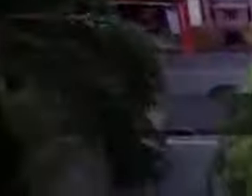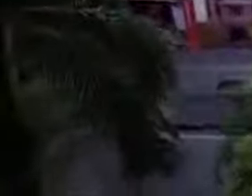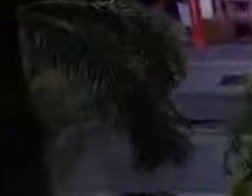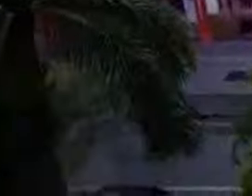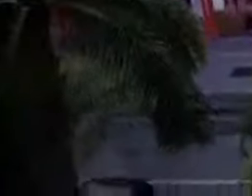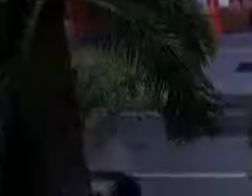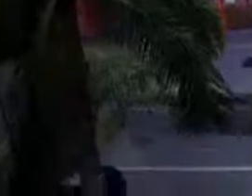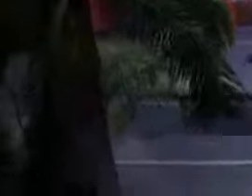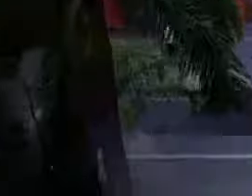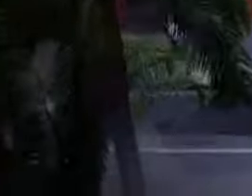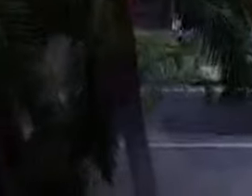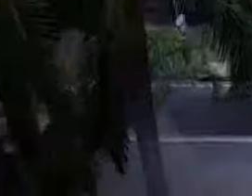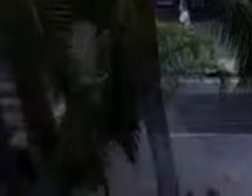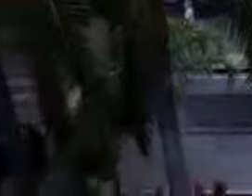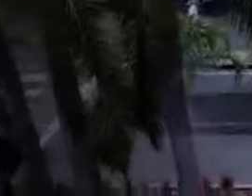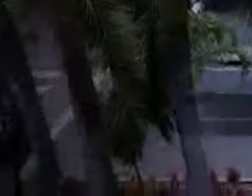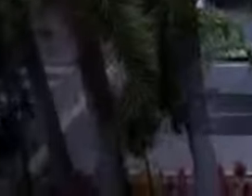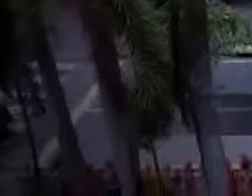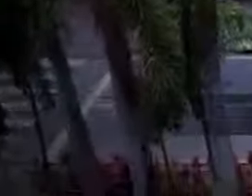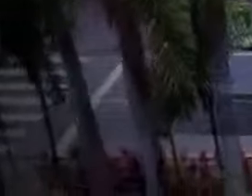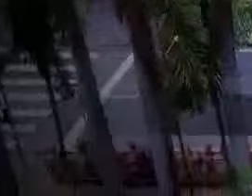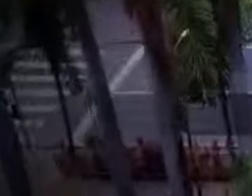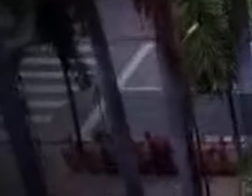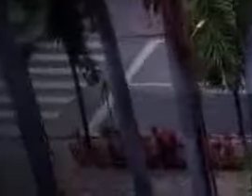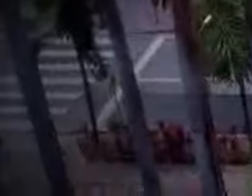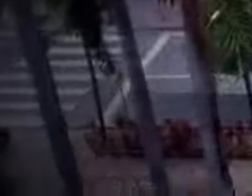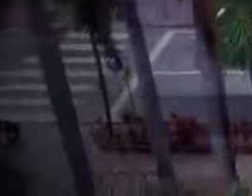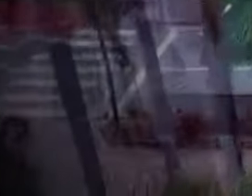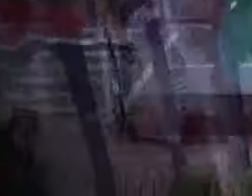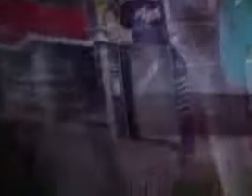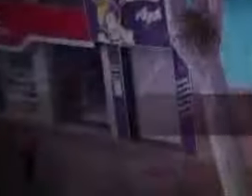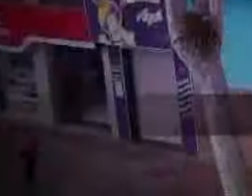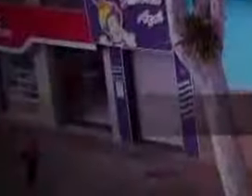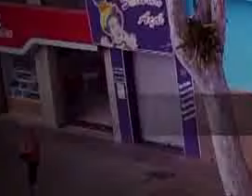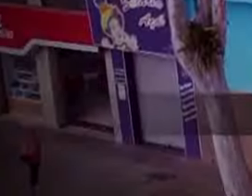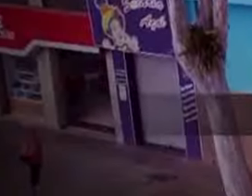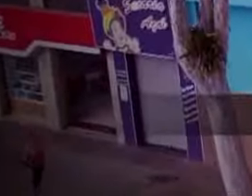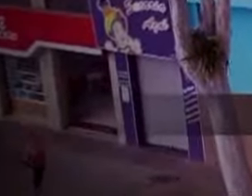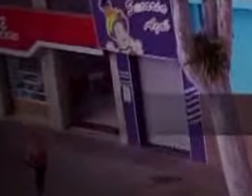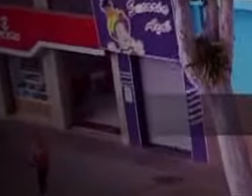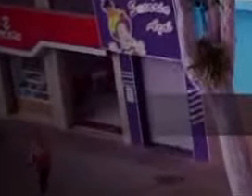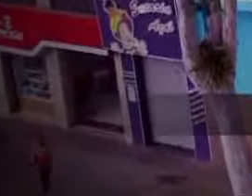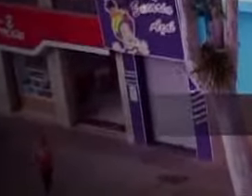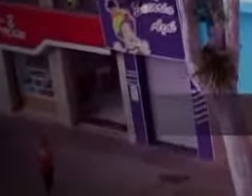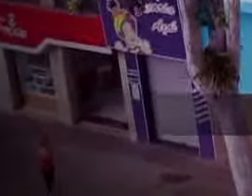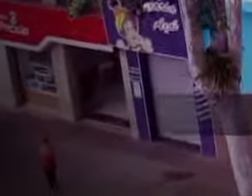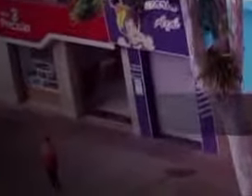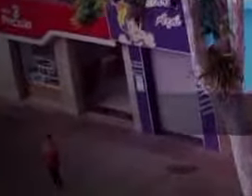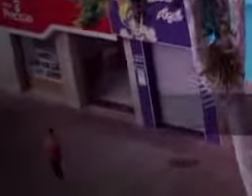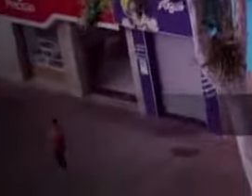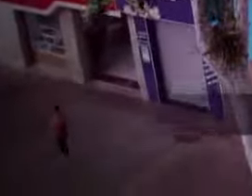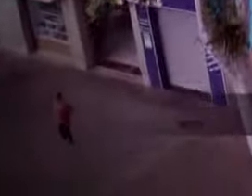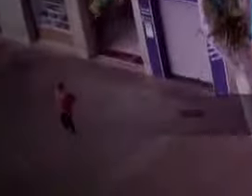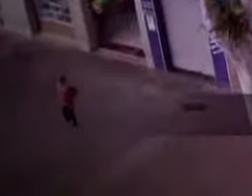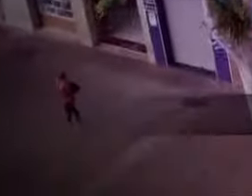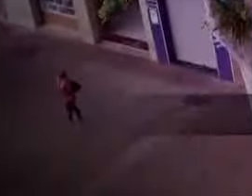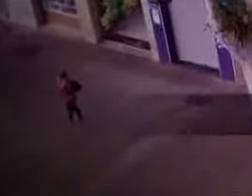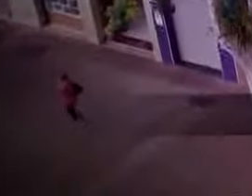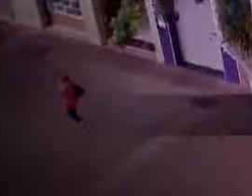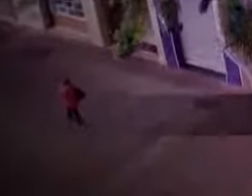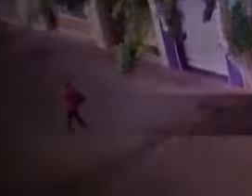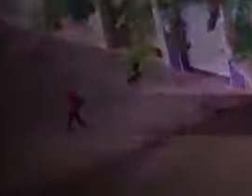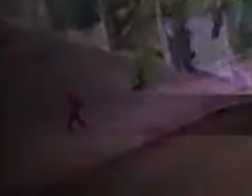terás que o filho teu não Forge a luta n que que adora a própria morte